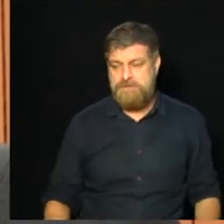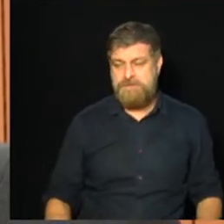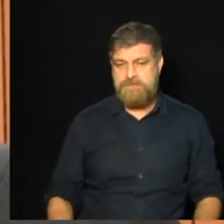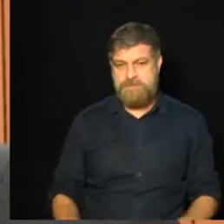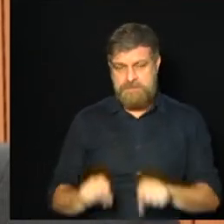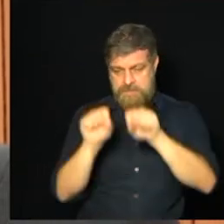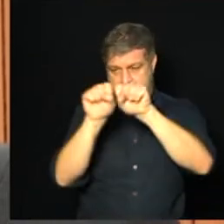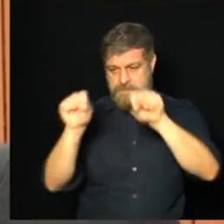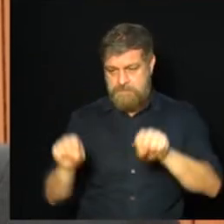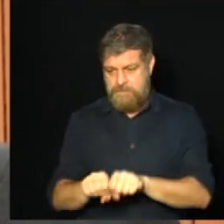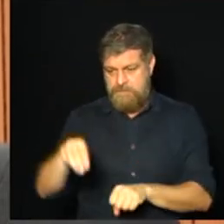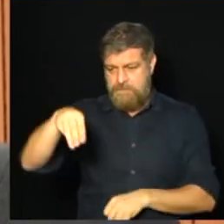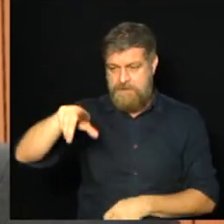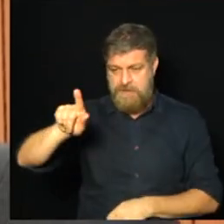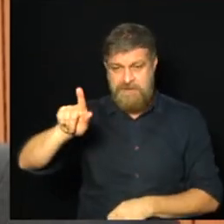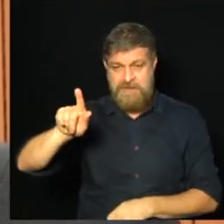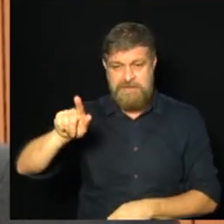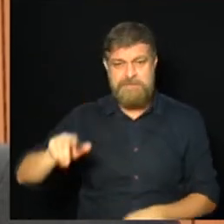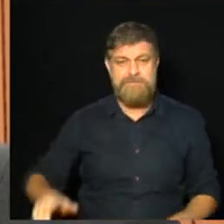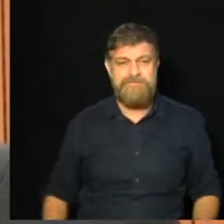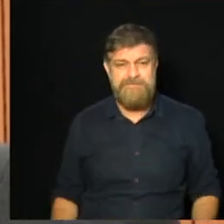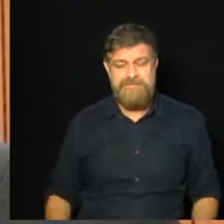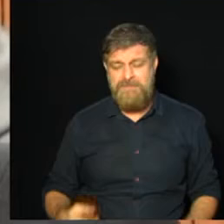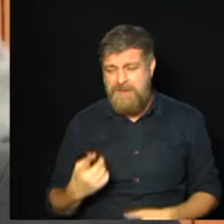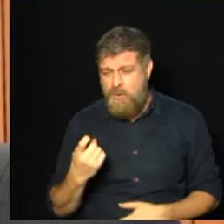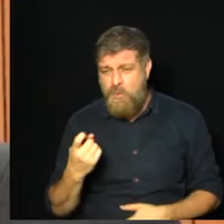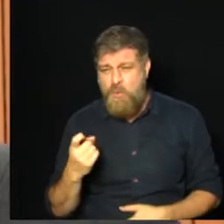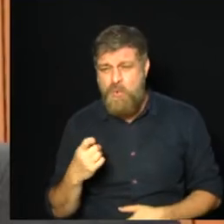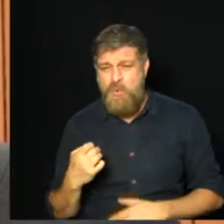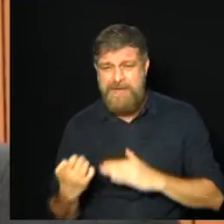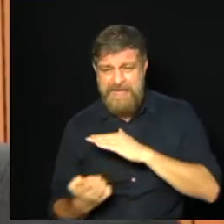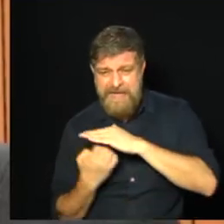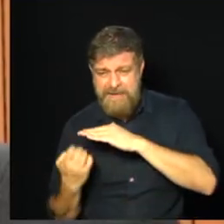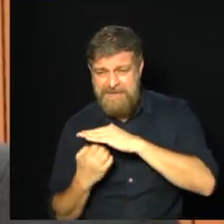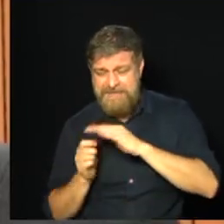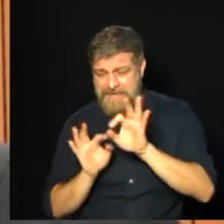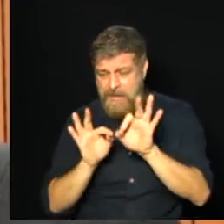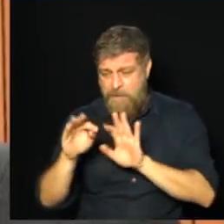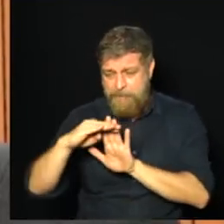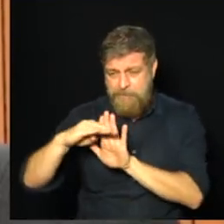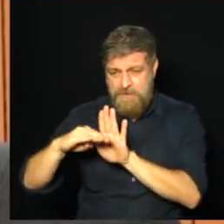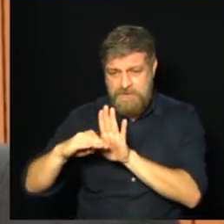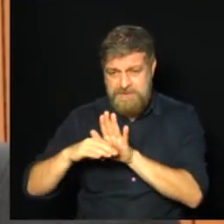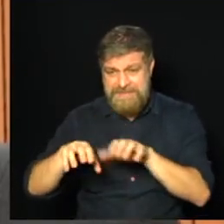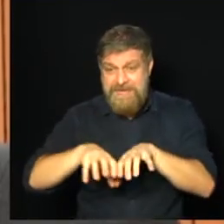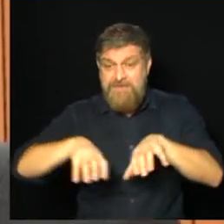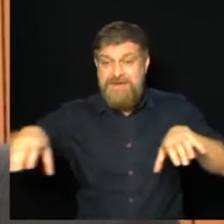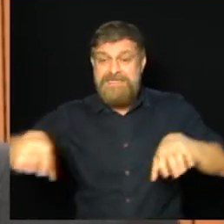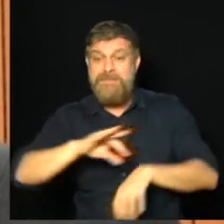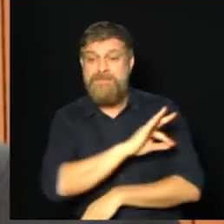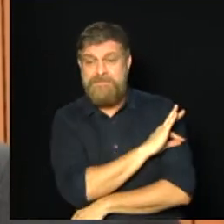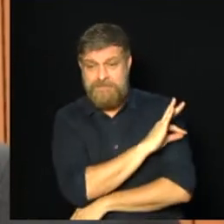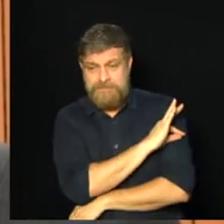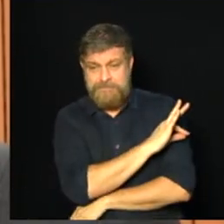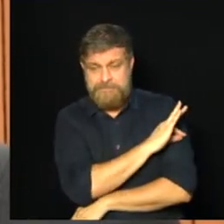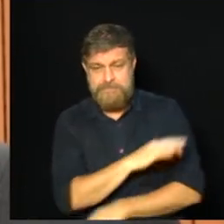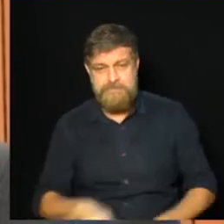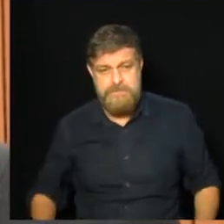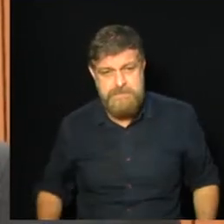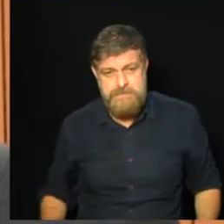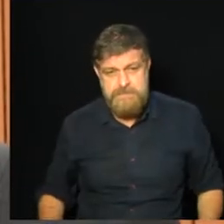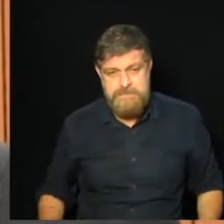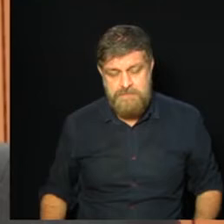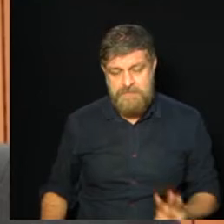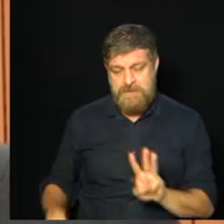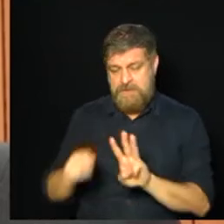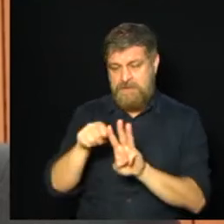Gatti, que foi a única autarquia que teve que ter esse projeto separado da Prefeitura de Campinas. 3